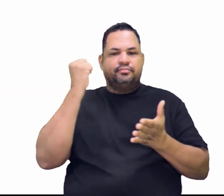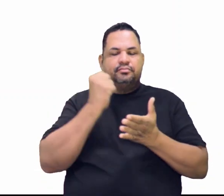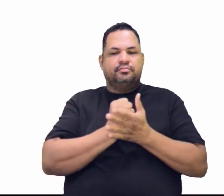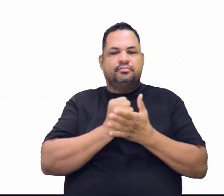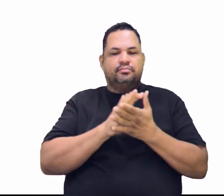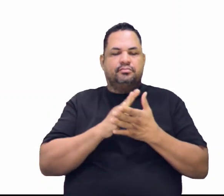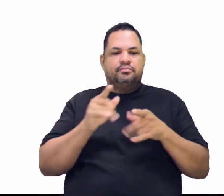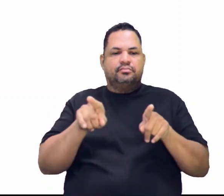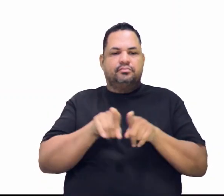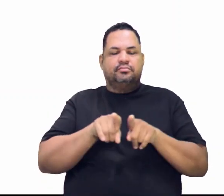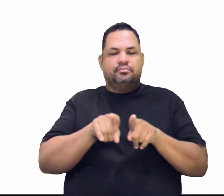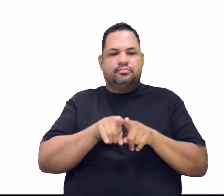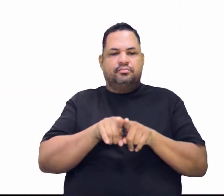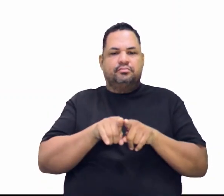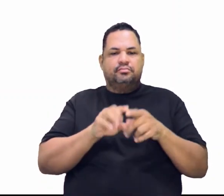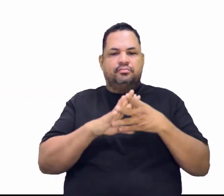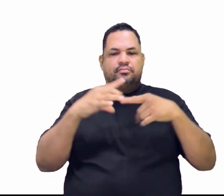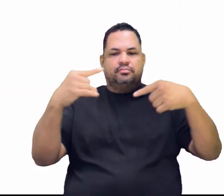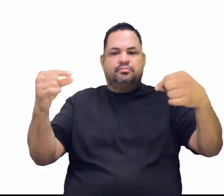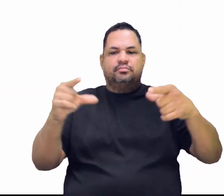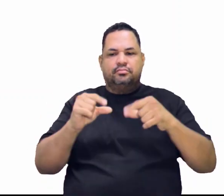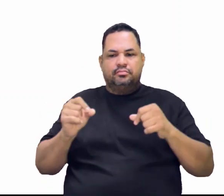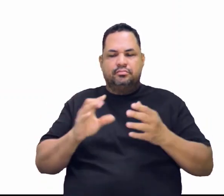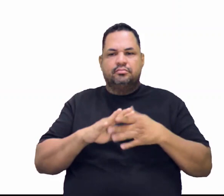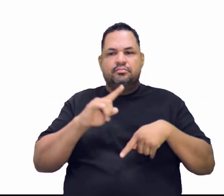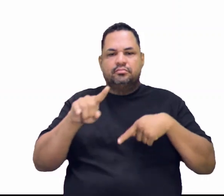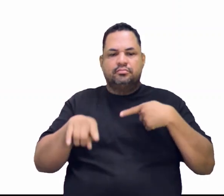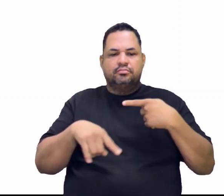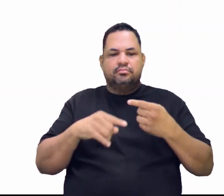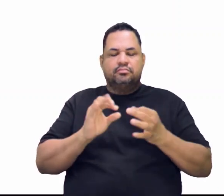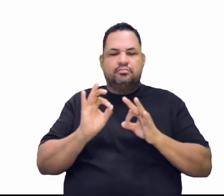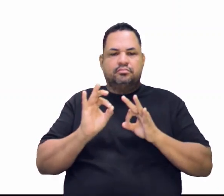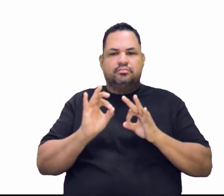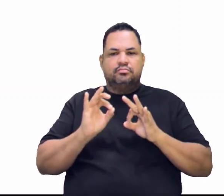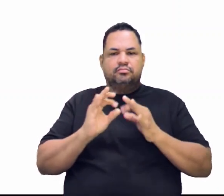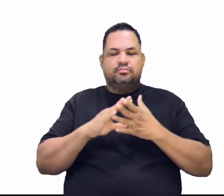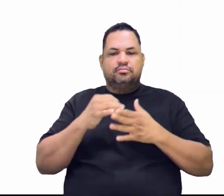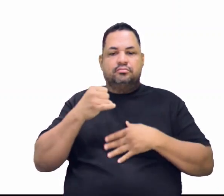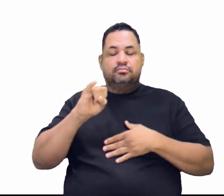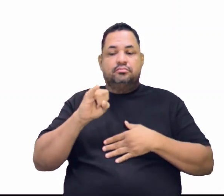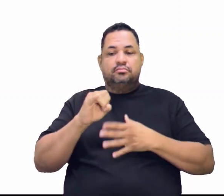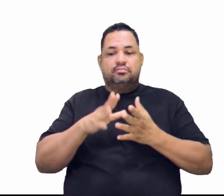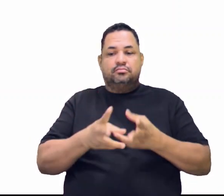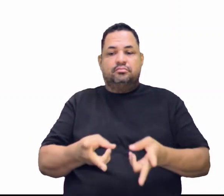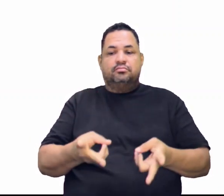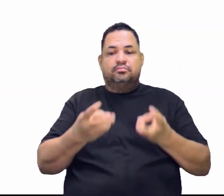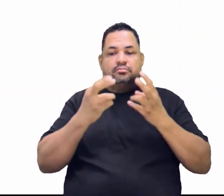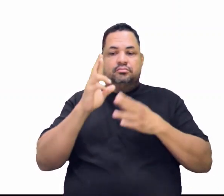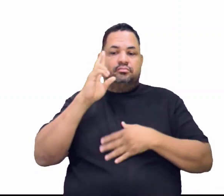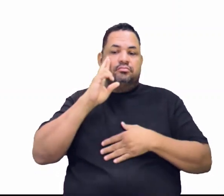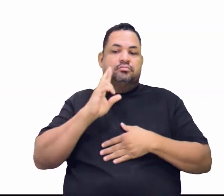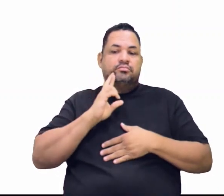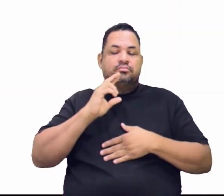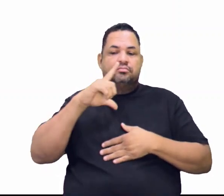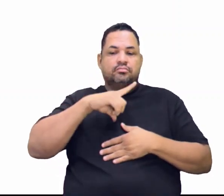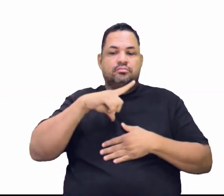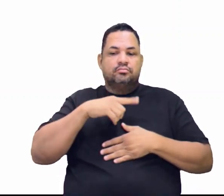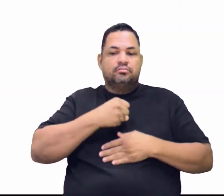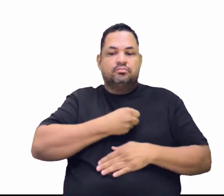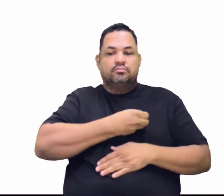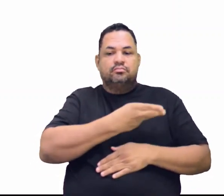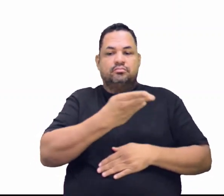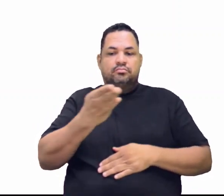O Forte Príncipe também, e as outras que são criadas. Então, se você perceber, Rondônia tem